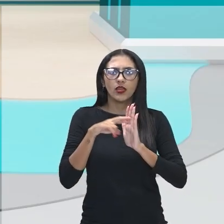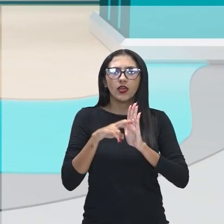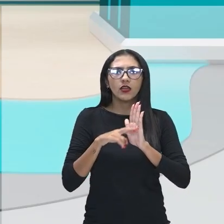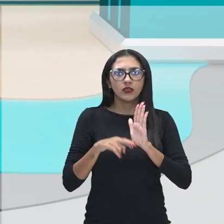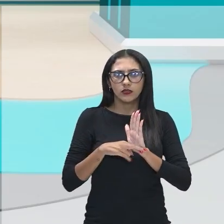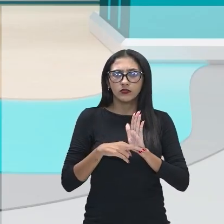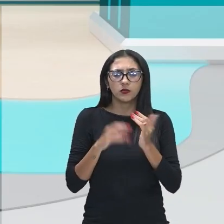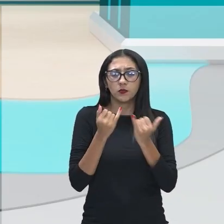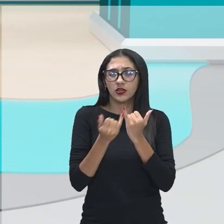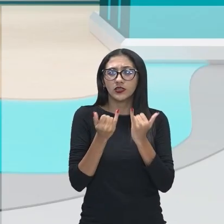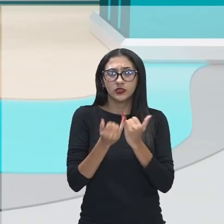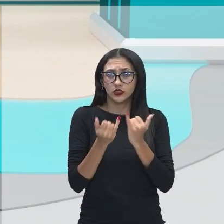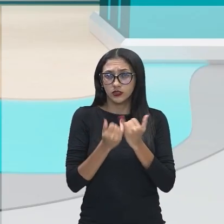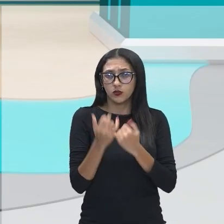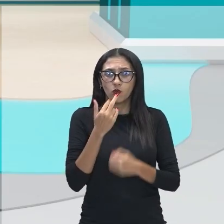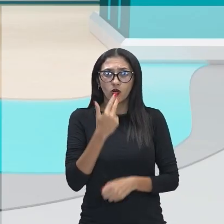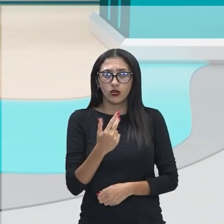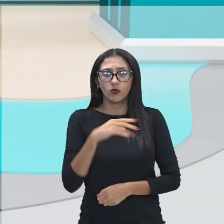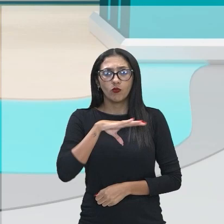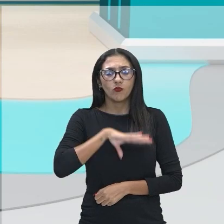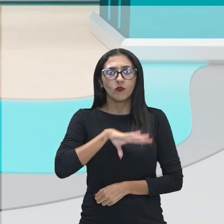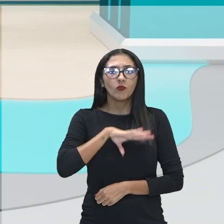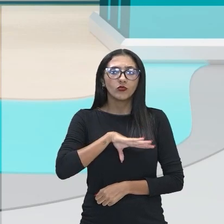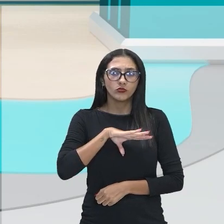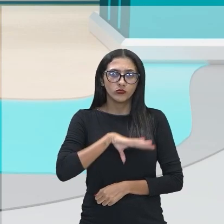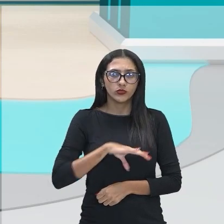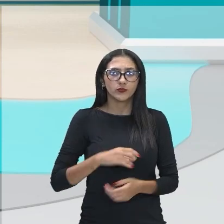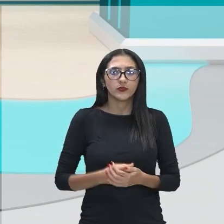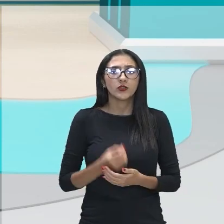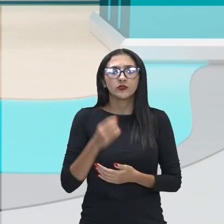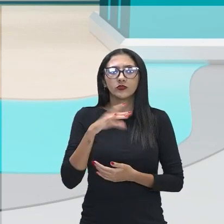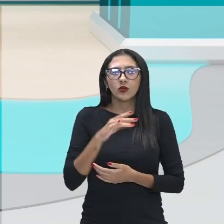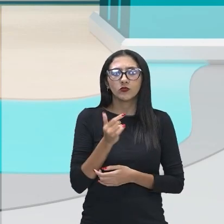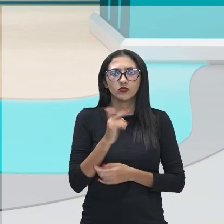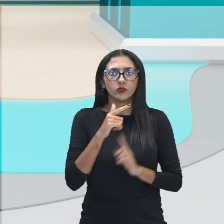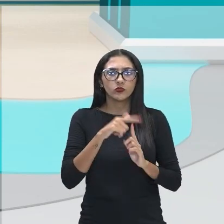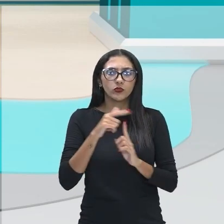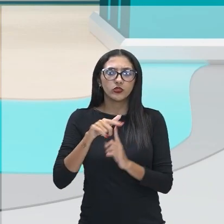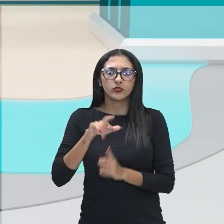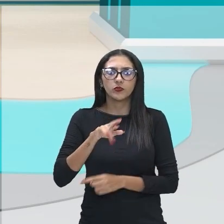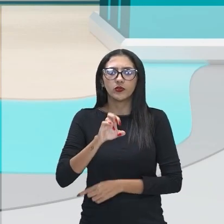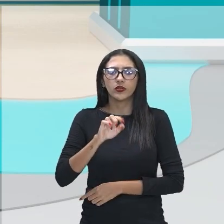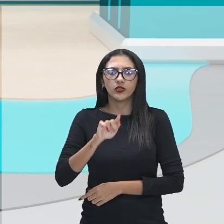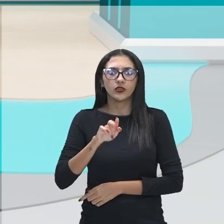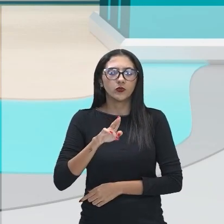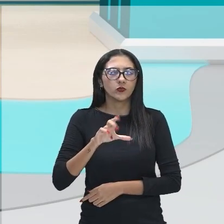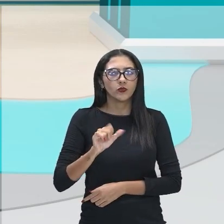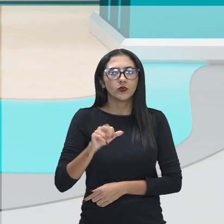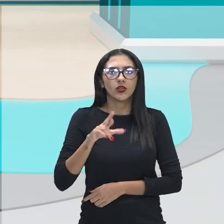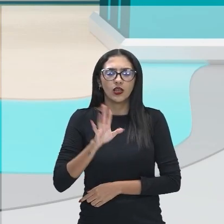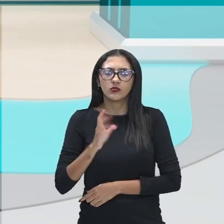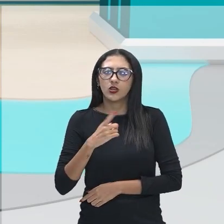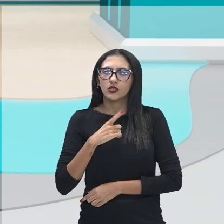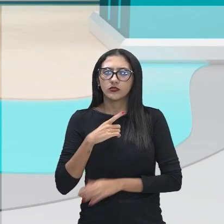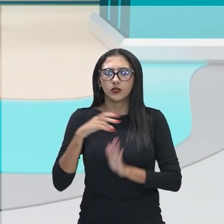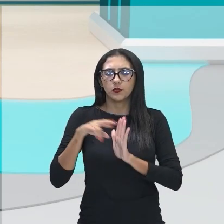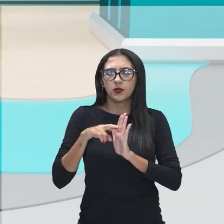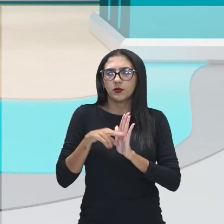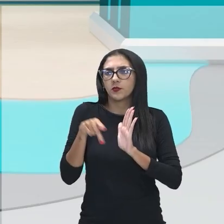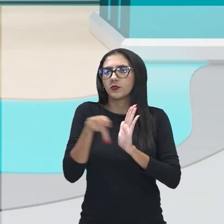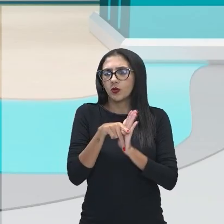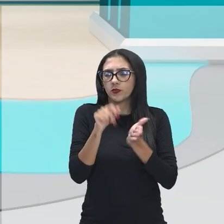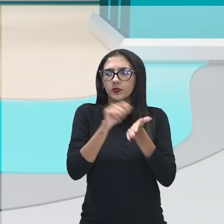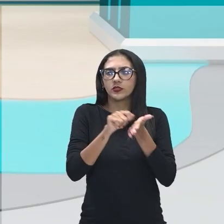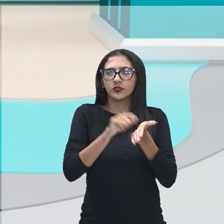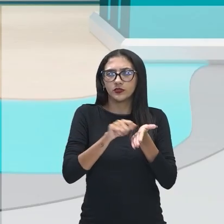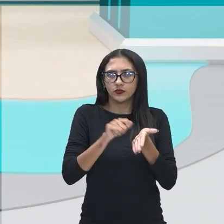língua portuguesa, tirando ali os regulares que eles já têm uma forminha própria para serem escritos.